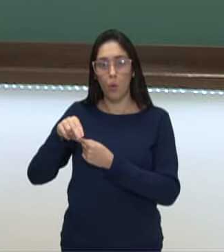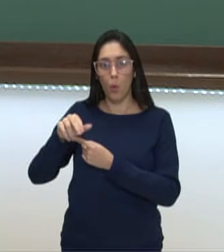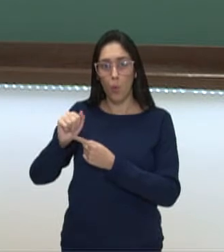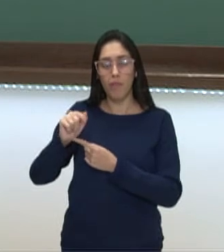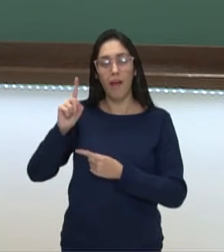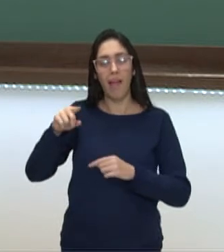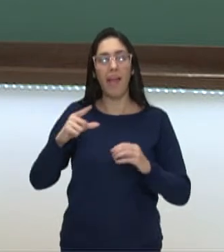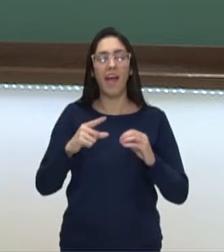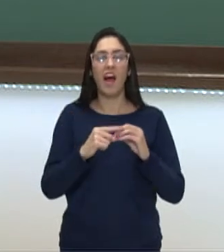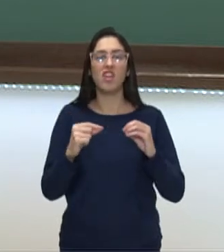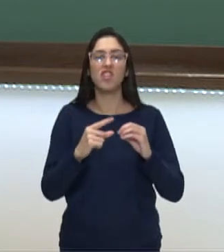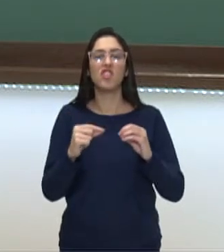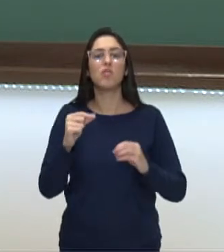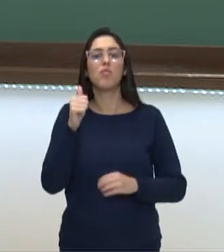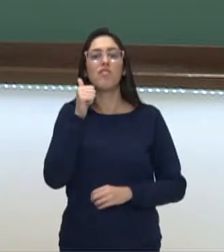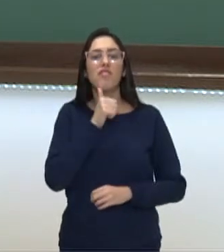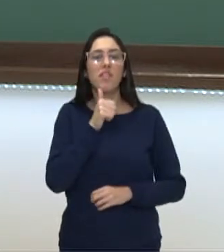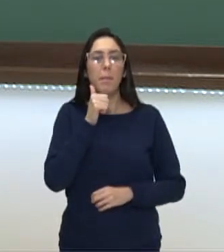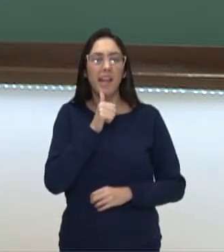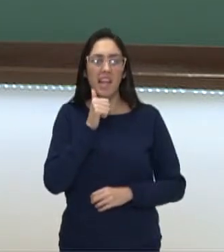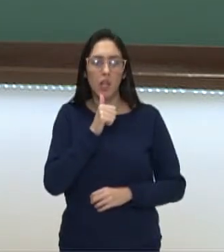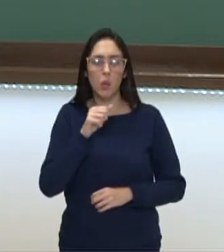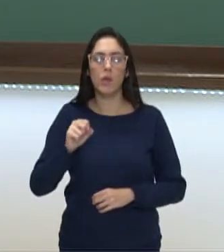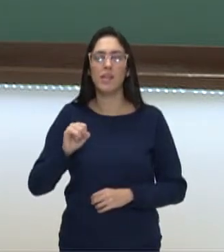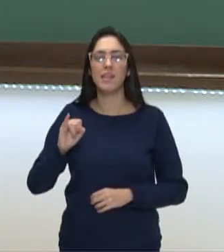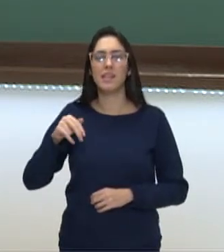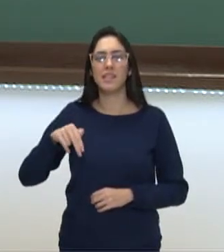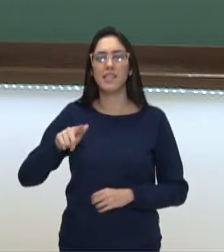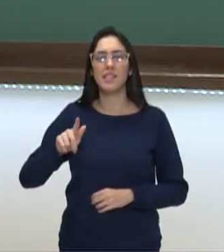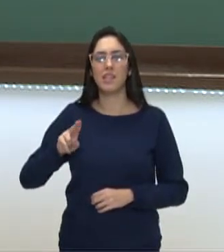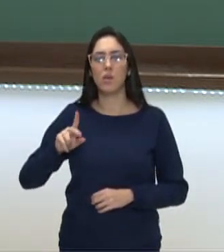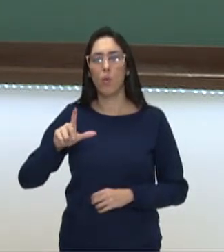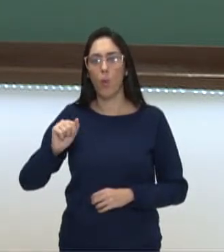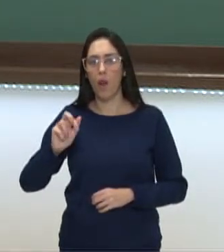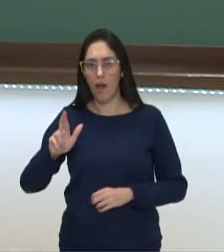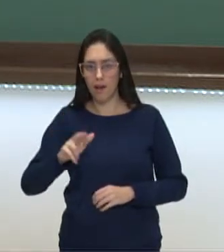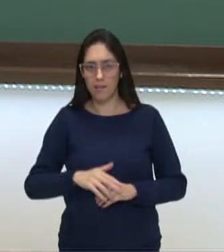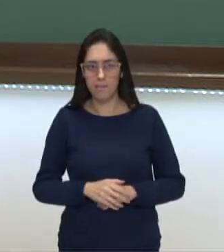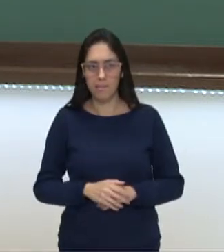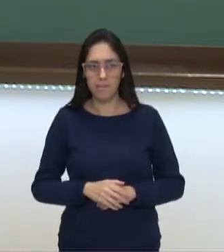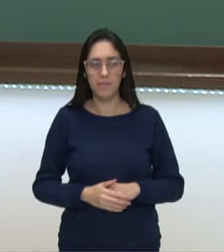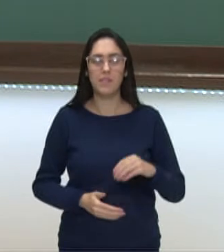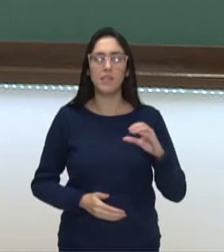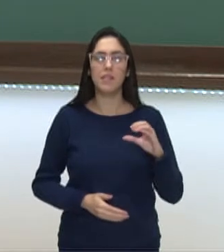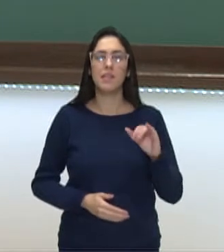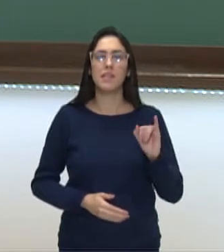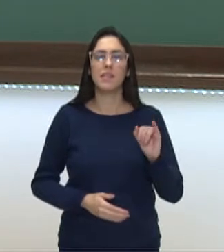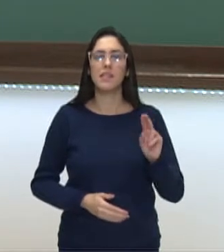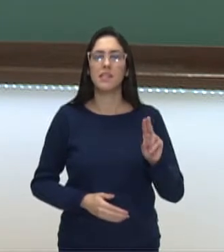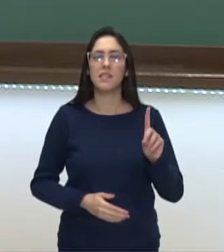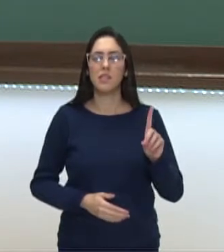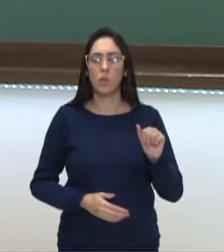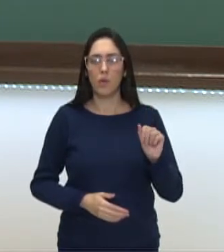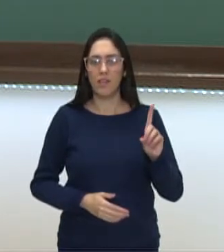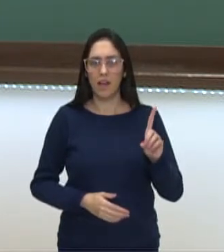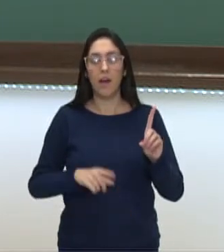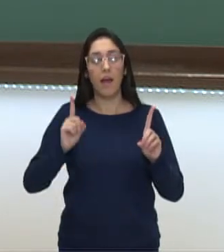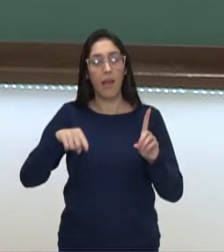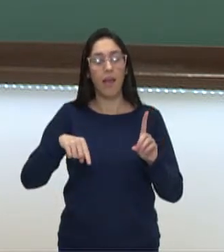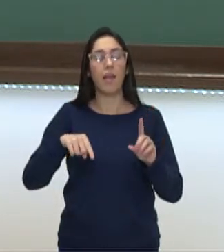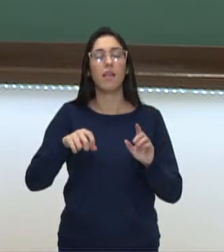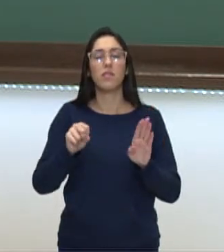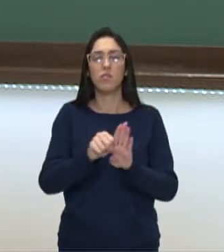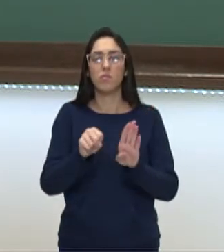artigo feminino singular, artigo indefinido. Ciudad, substantivo